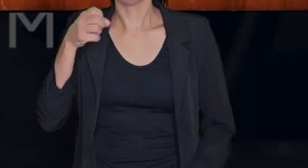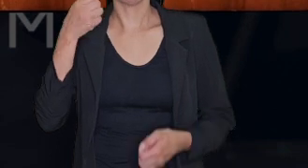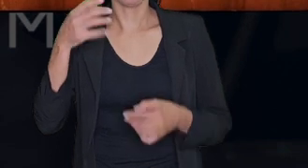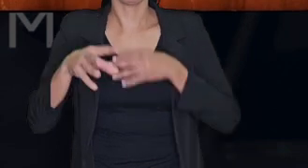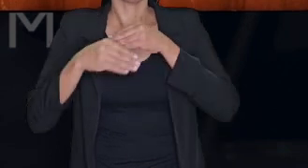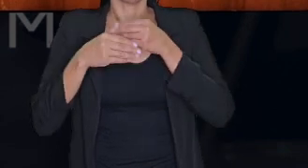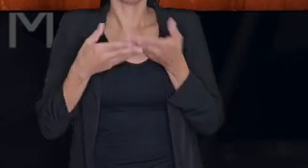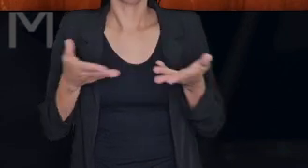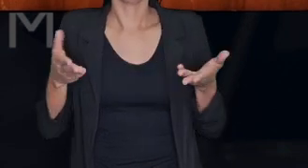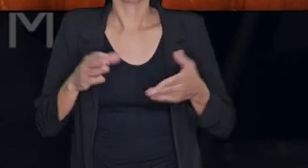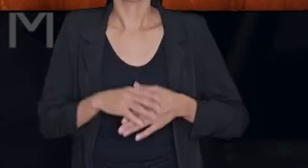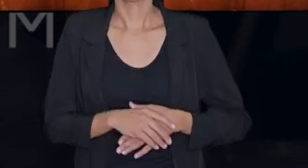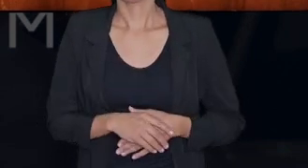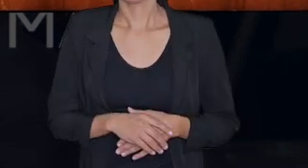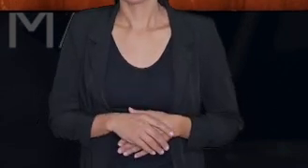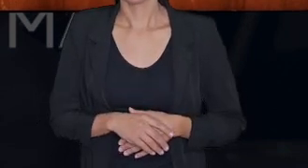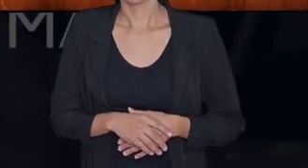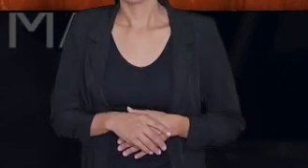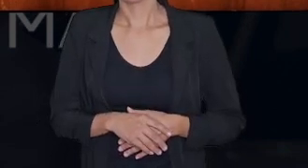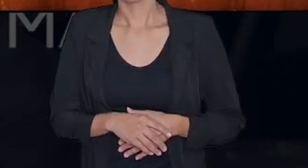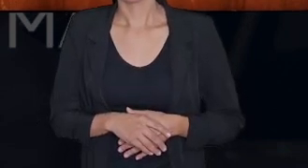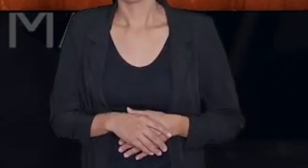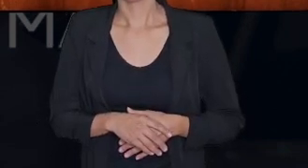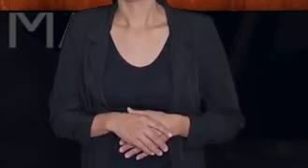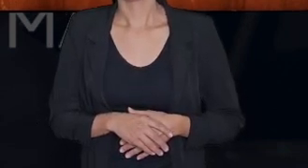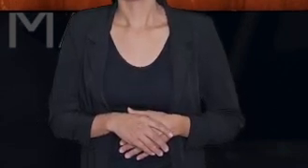para fazer as suas ponderações.